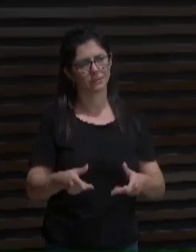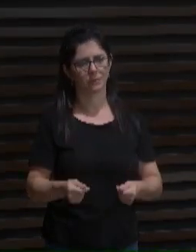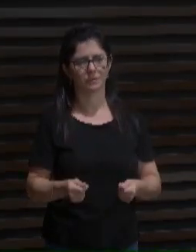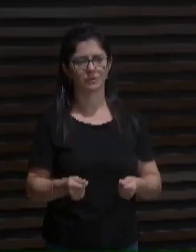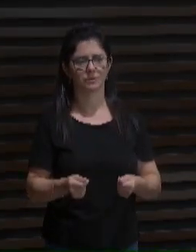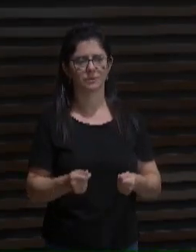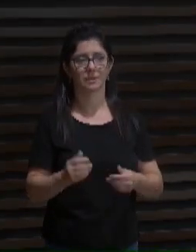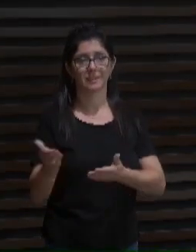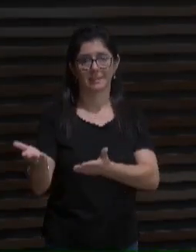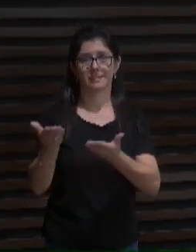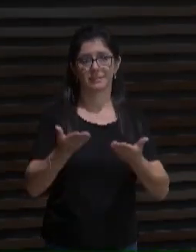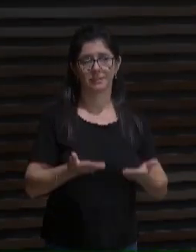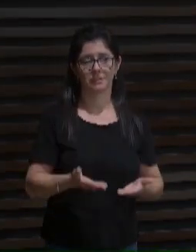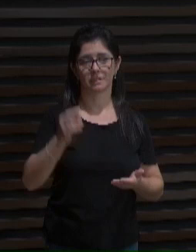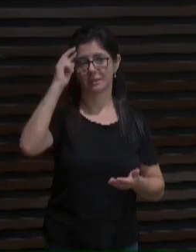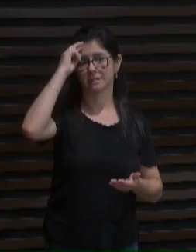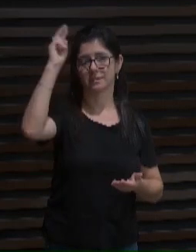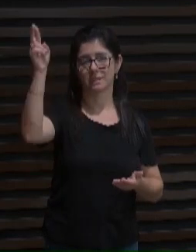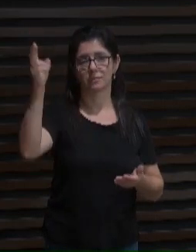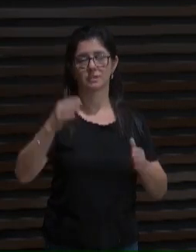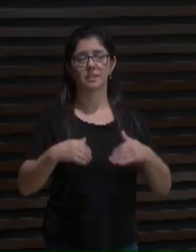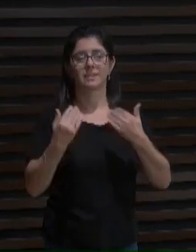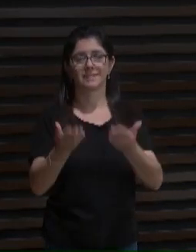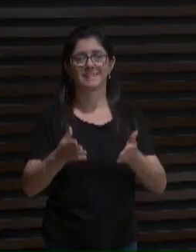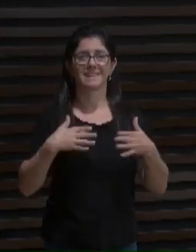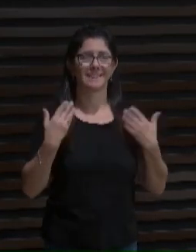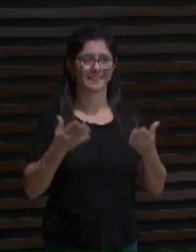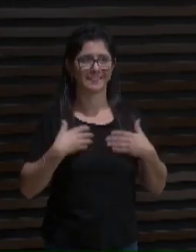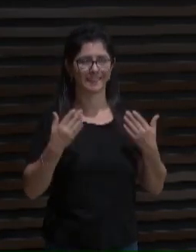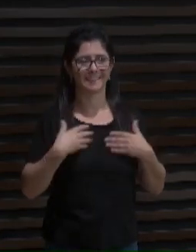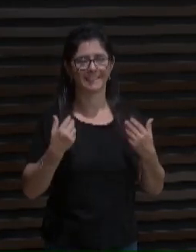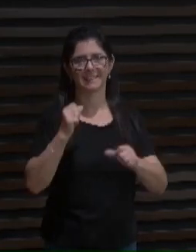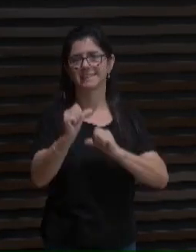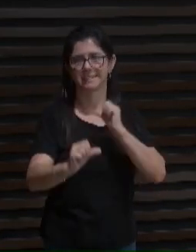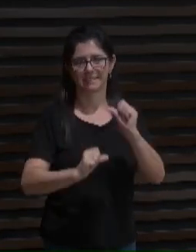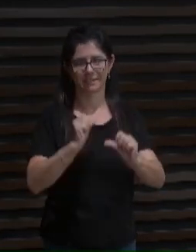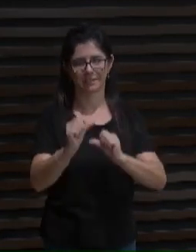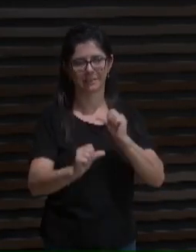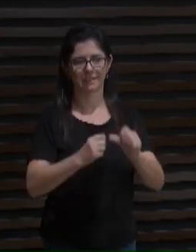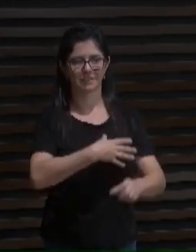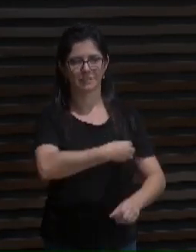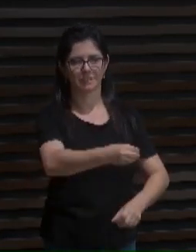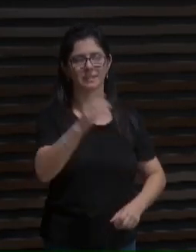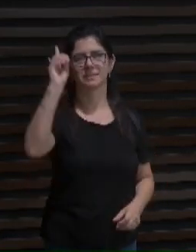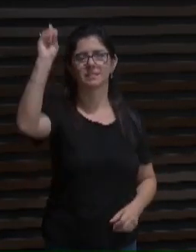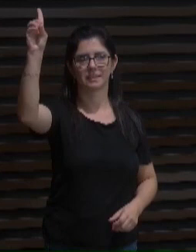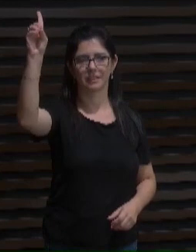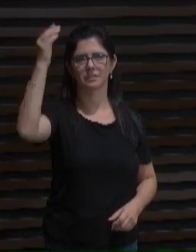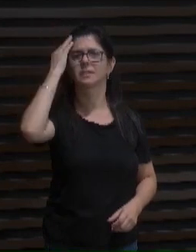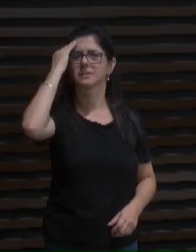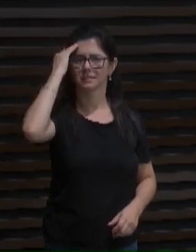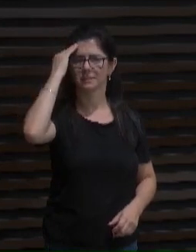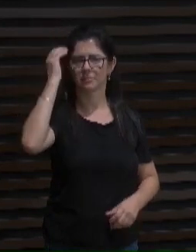o receberam, deu-lhes o privilégio de serem feitos filhos de Deus, a saber, aos